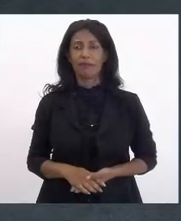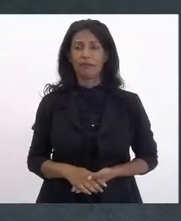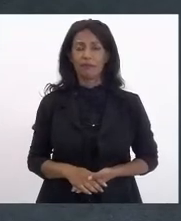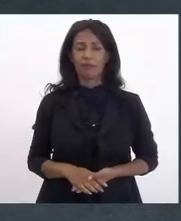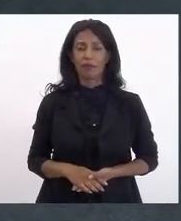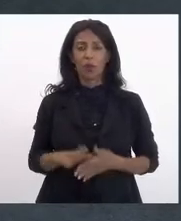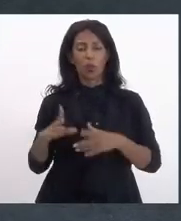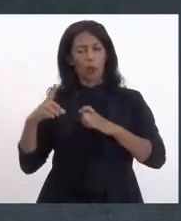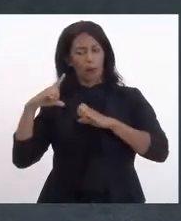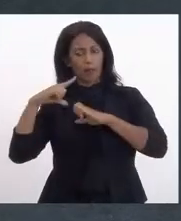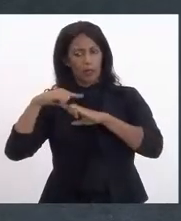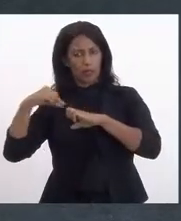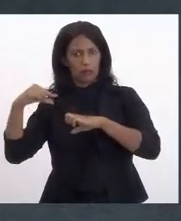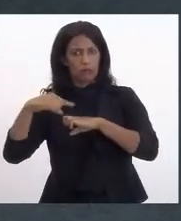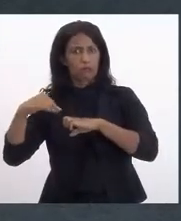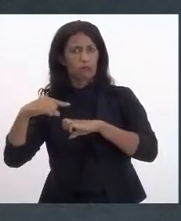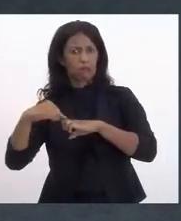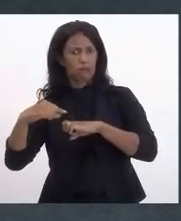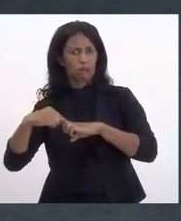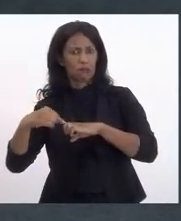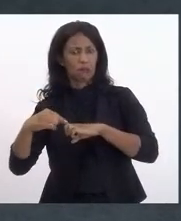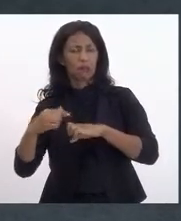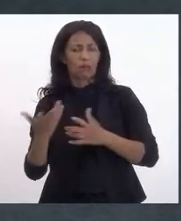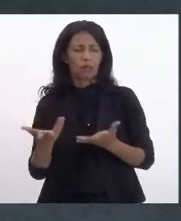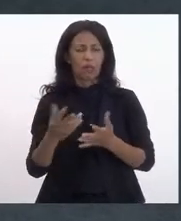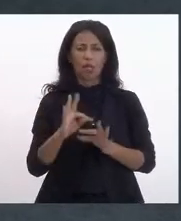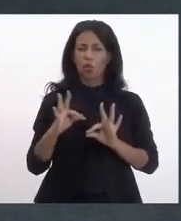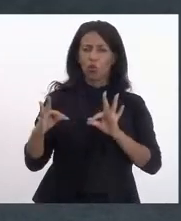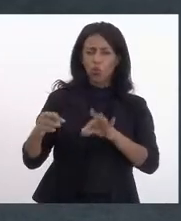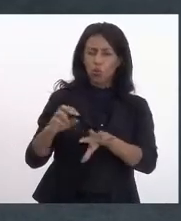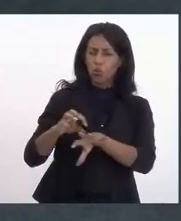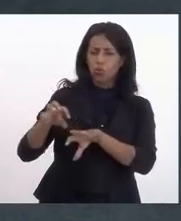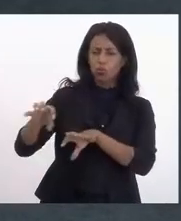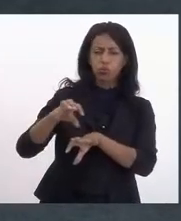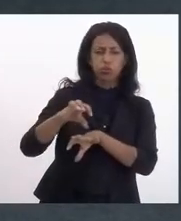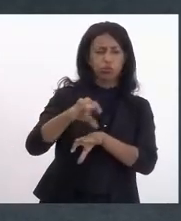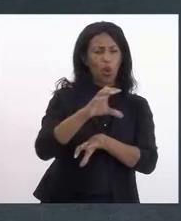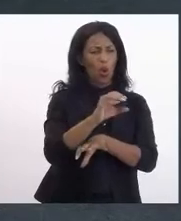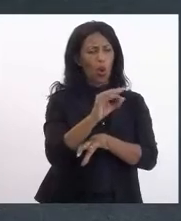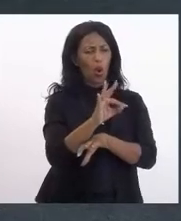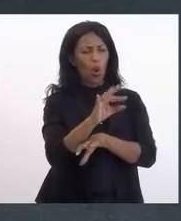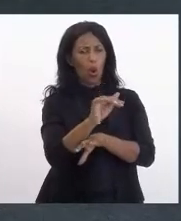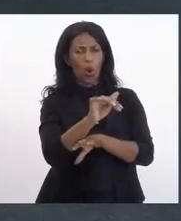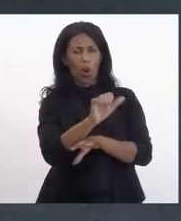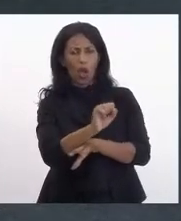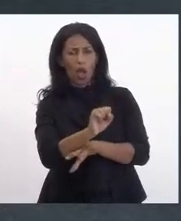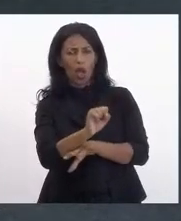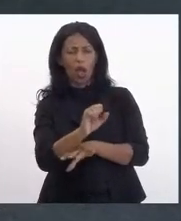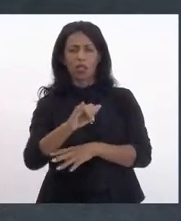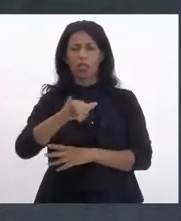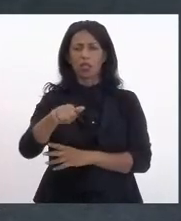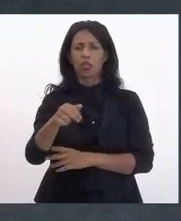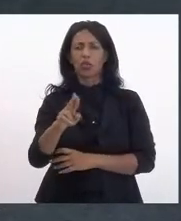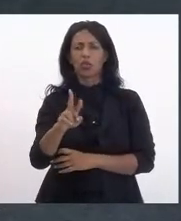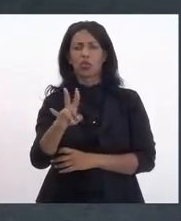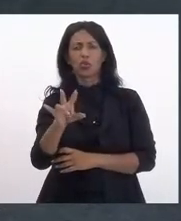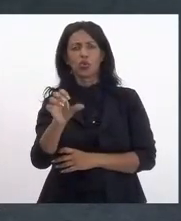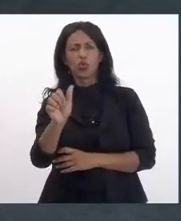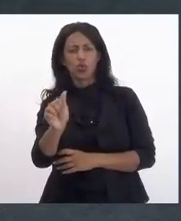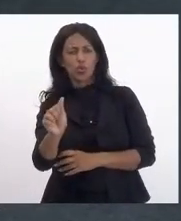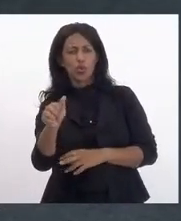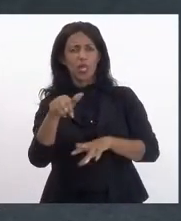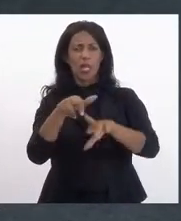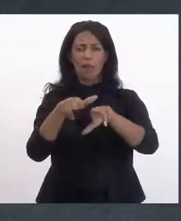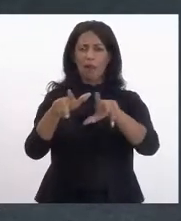do empreendedorismo, né, o Frei Davi das Cotas, tantos, Jurema Werneck, da